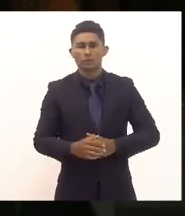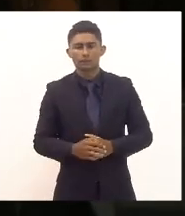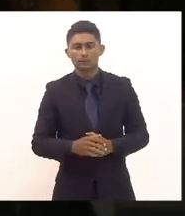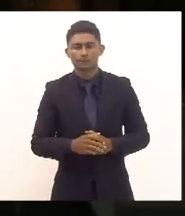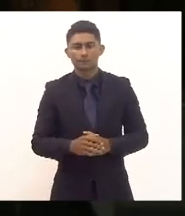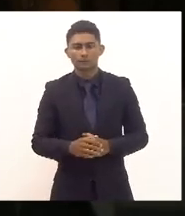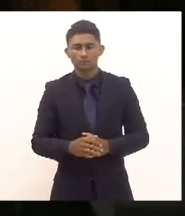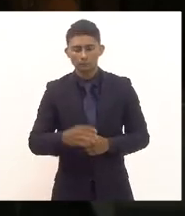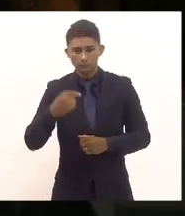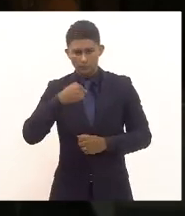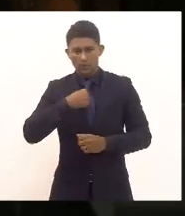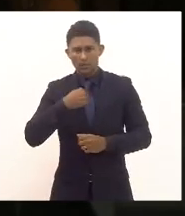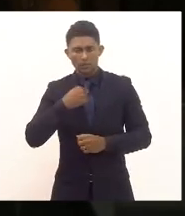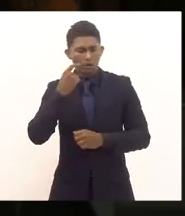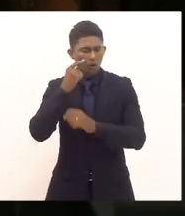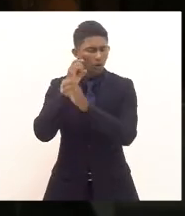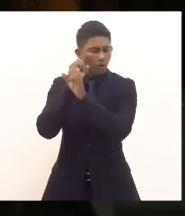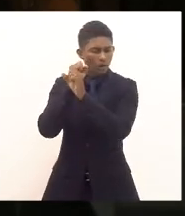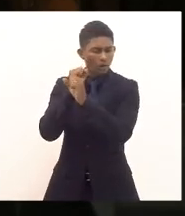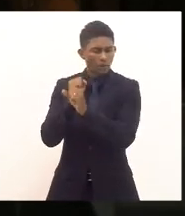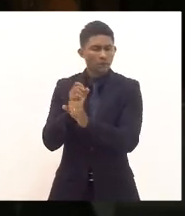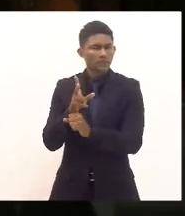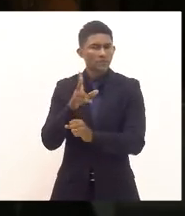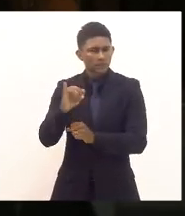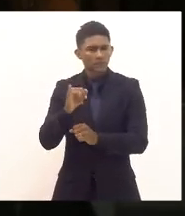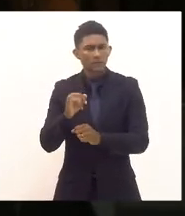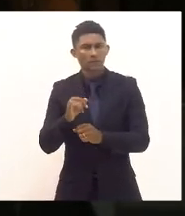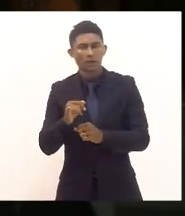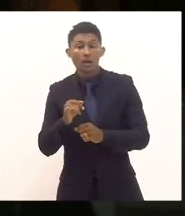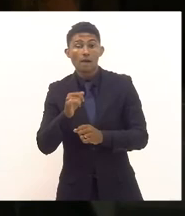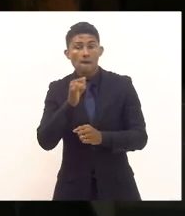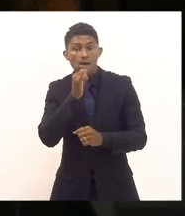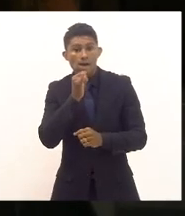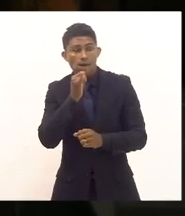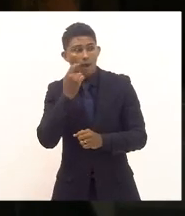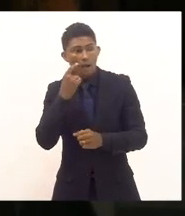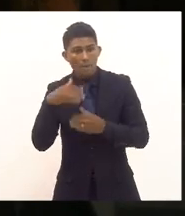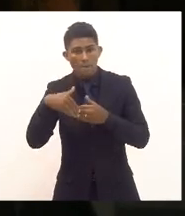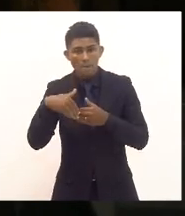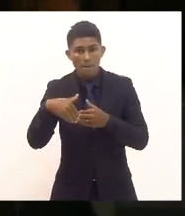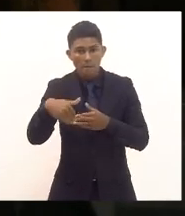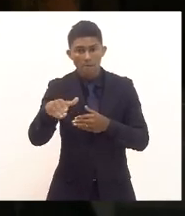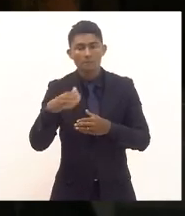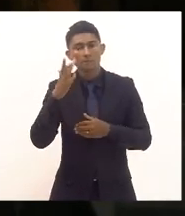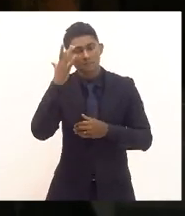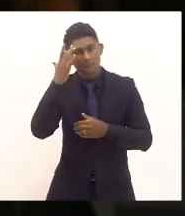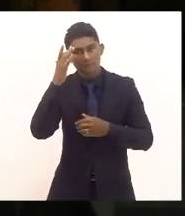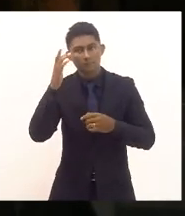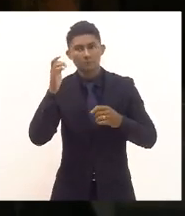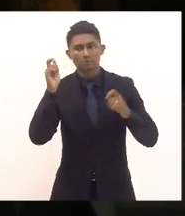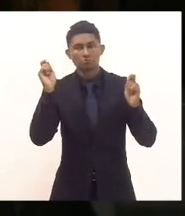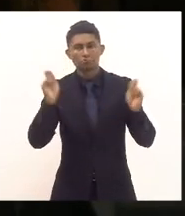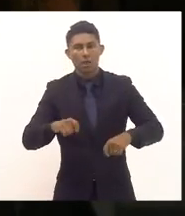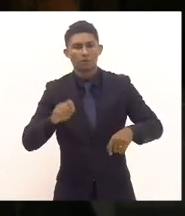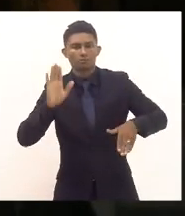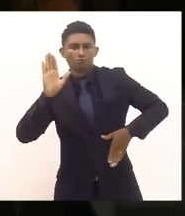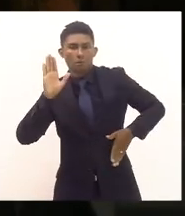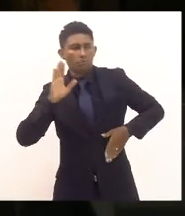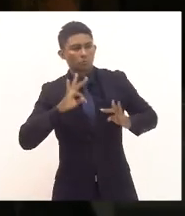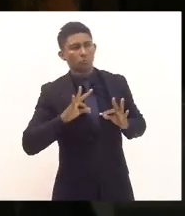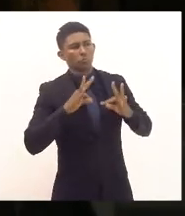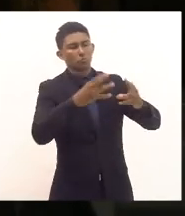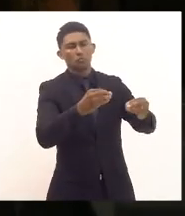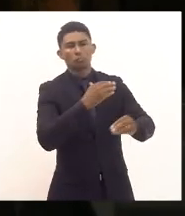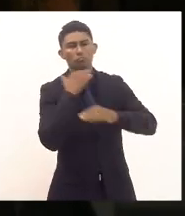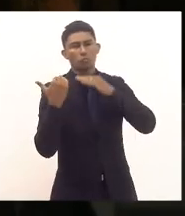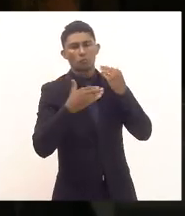e pelas minhas pontas se continuarmos Nesse Ritmo brevemente nós vamos acabar com os vagabundos no